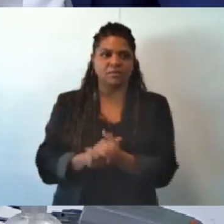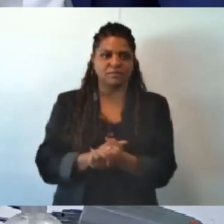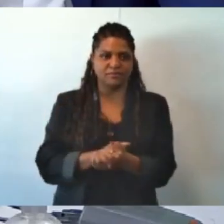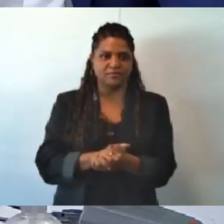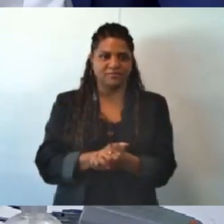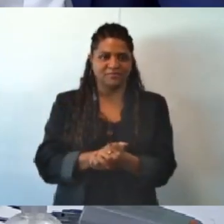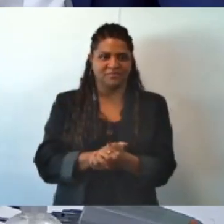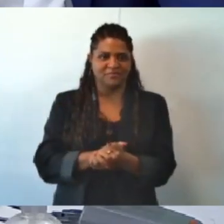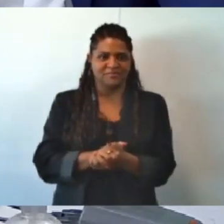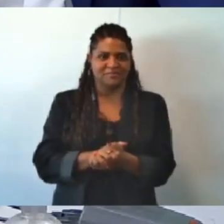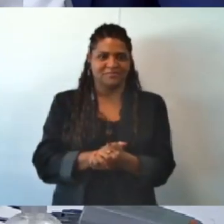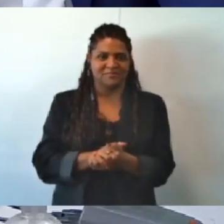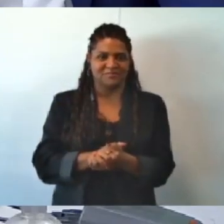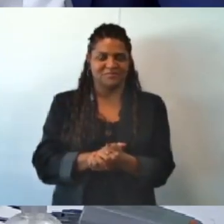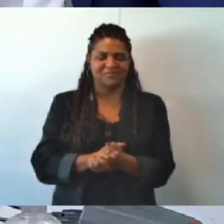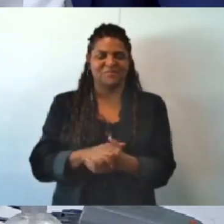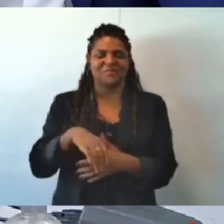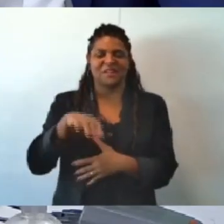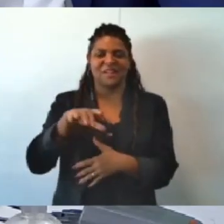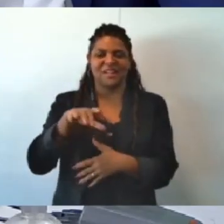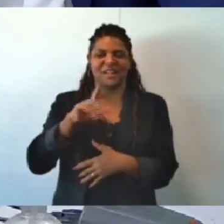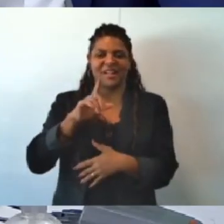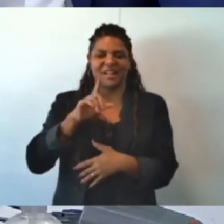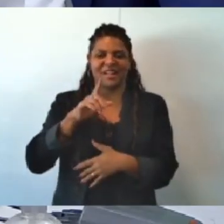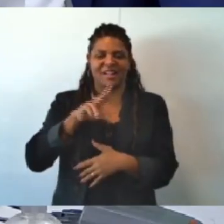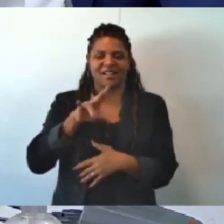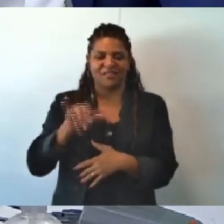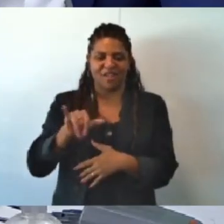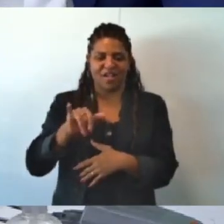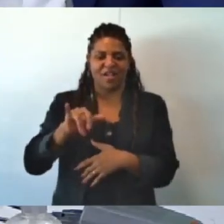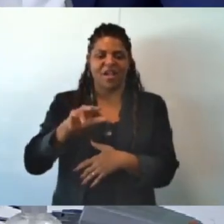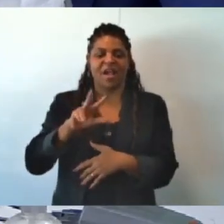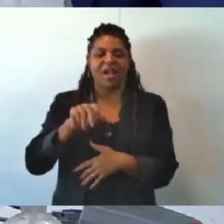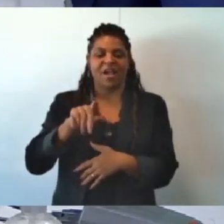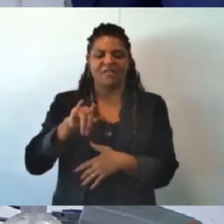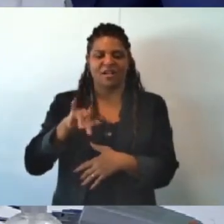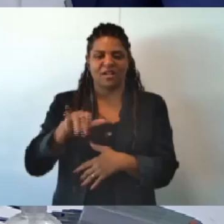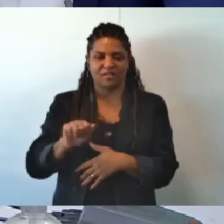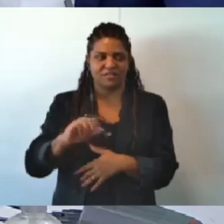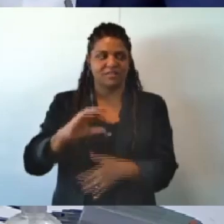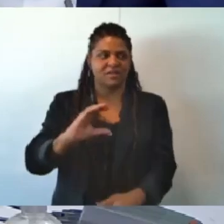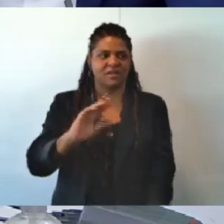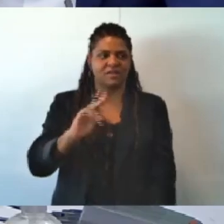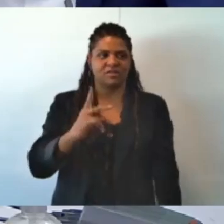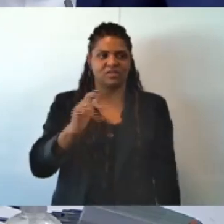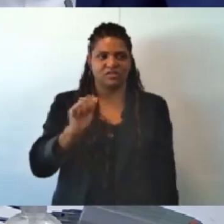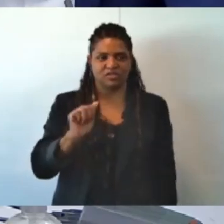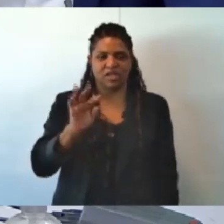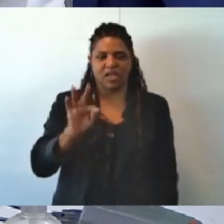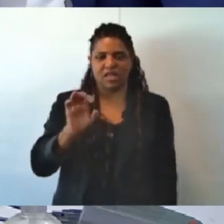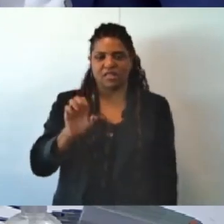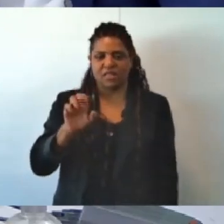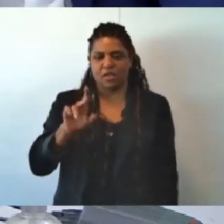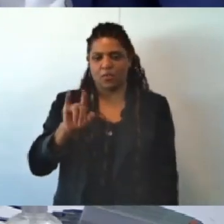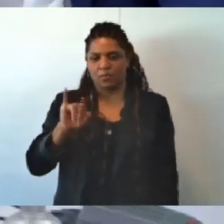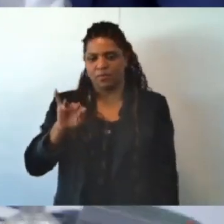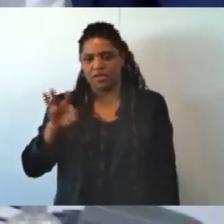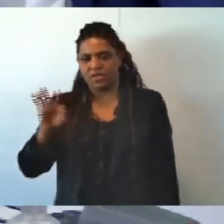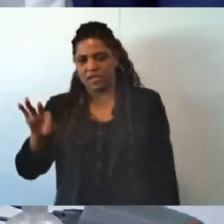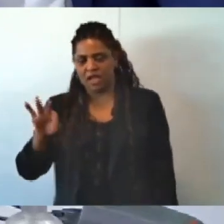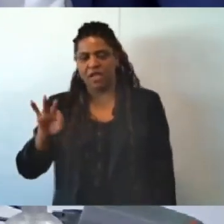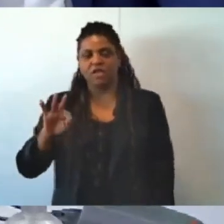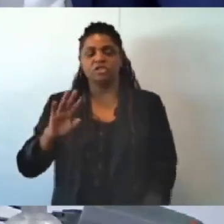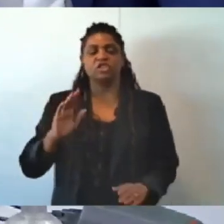pega aquela avenida Chateaubriand, não é isso? Para sair lá na contorno que vai para o, literalmente,